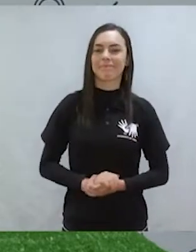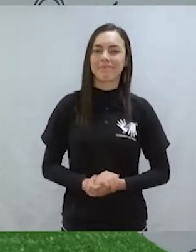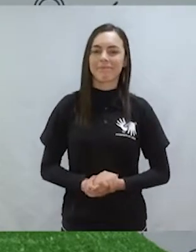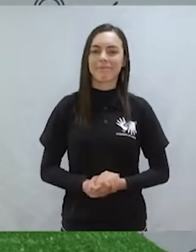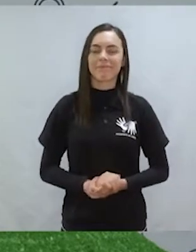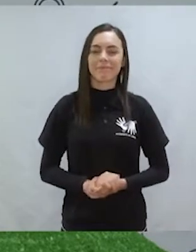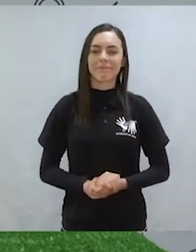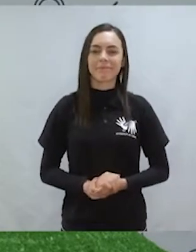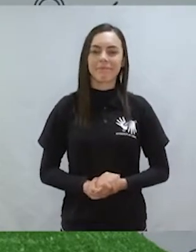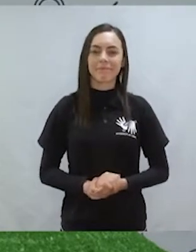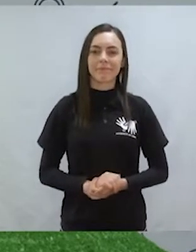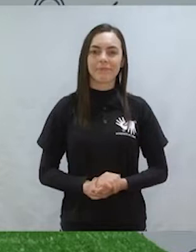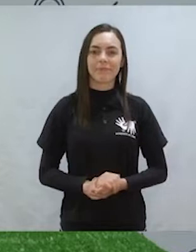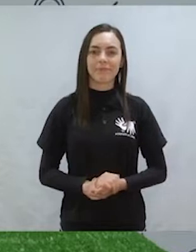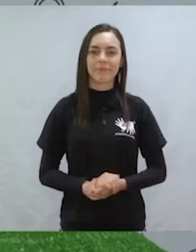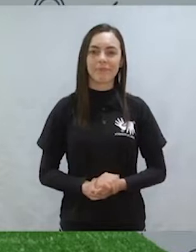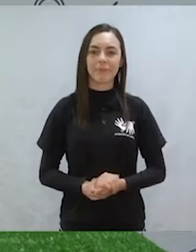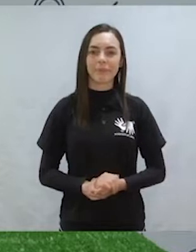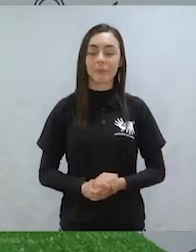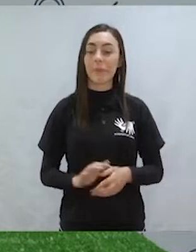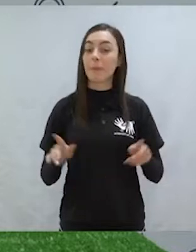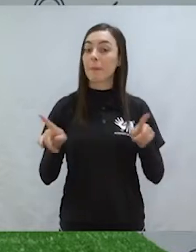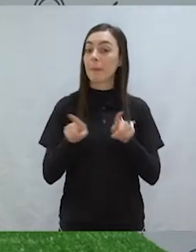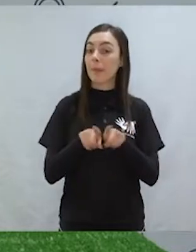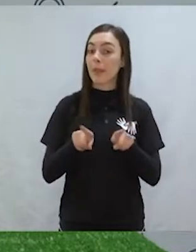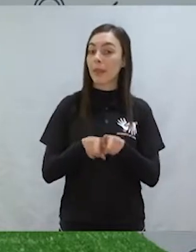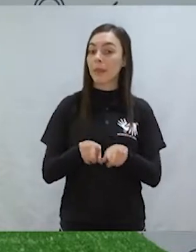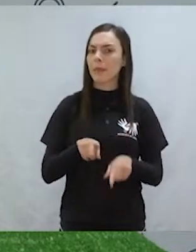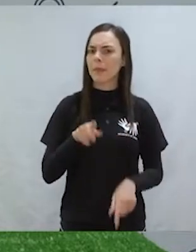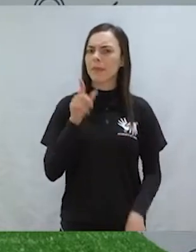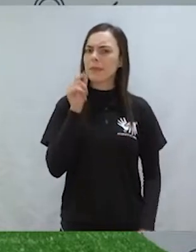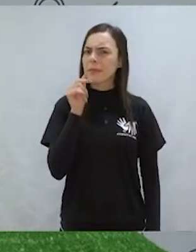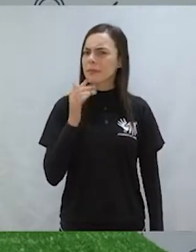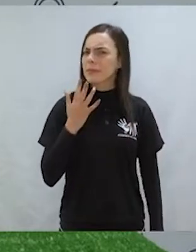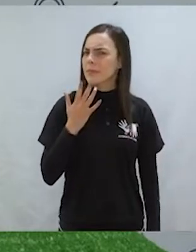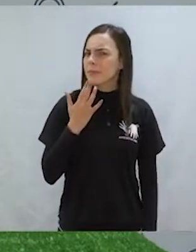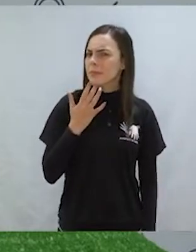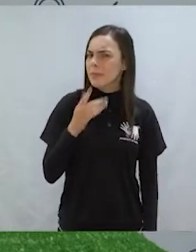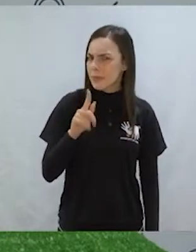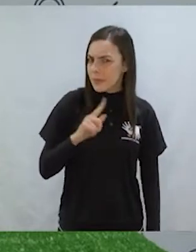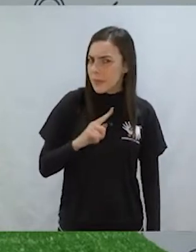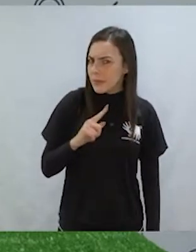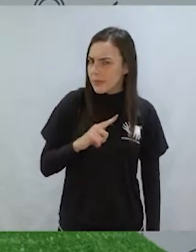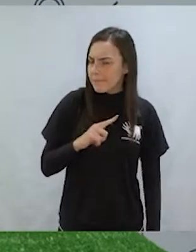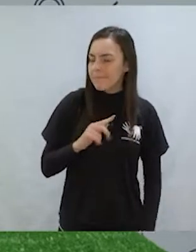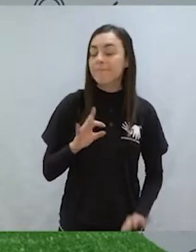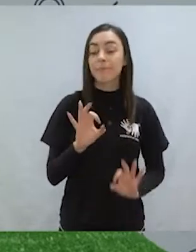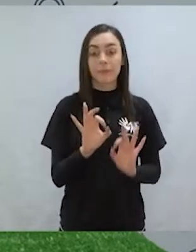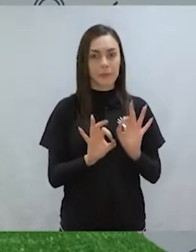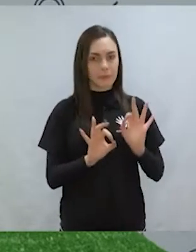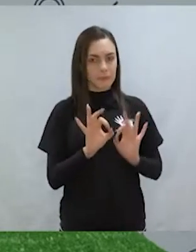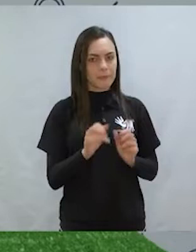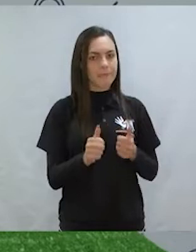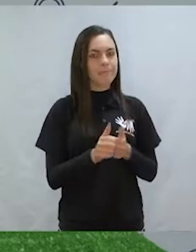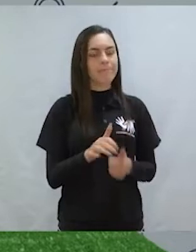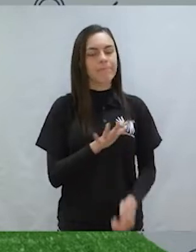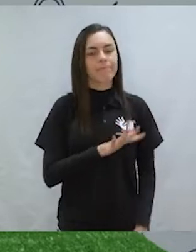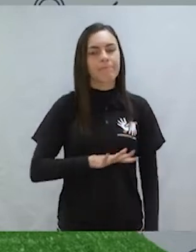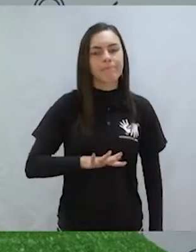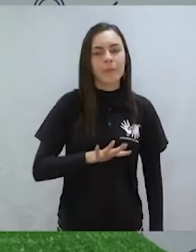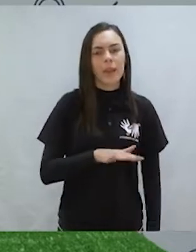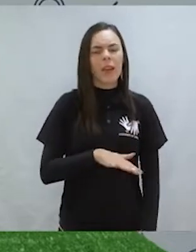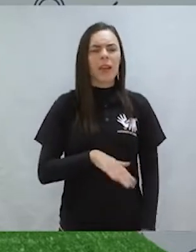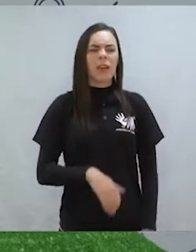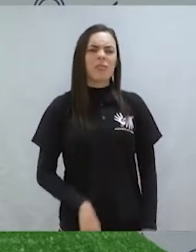mãos. Muito bem. E você também tem lápis de cor? Já deixa separado. Ai, prof, eu